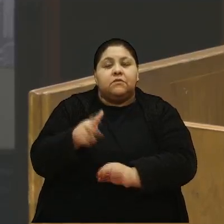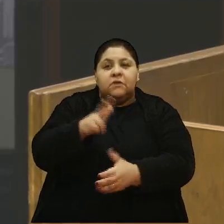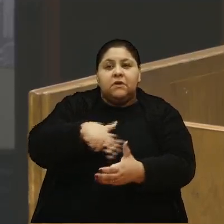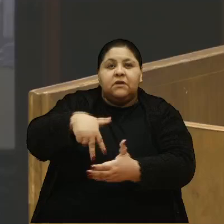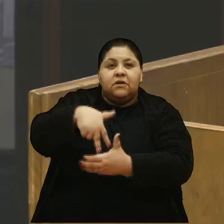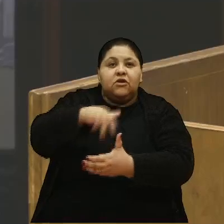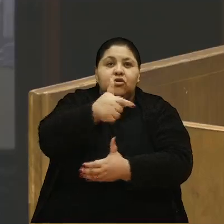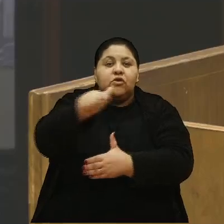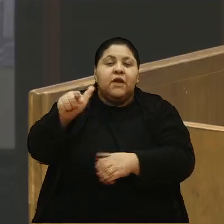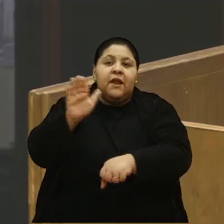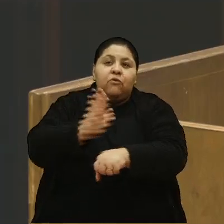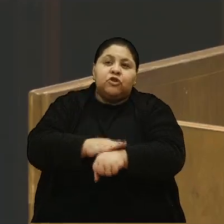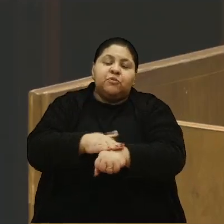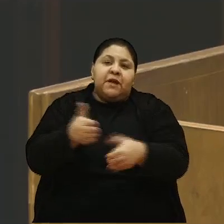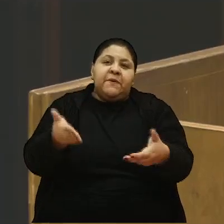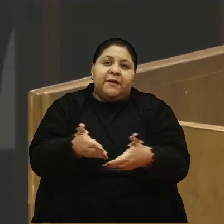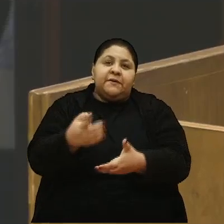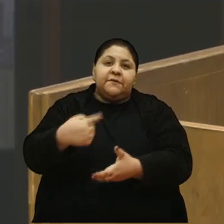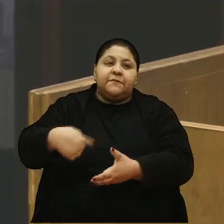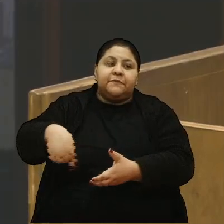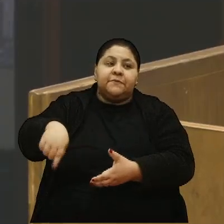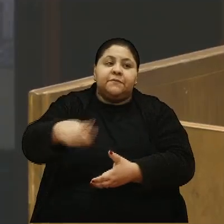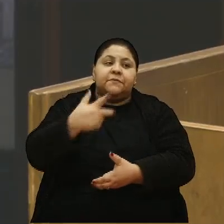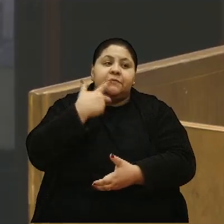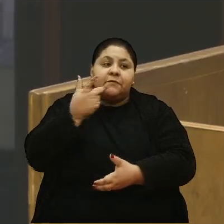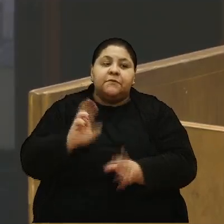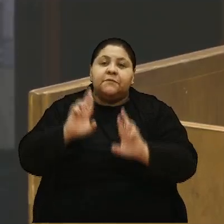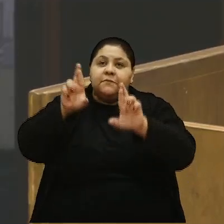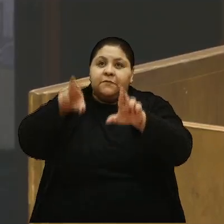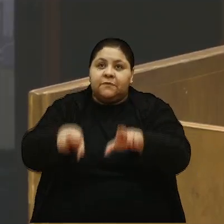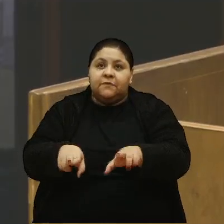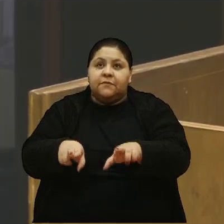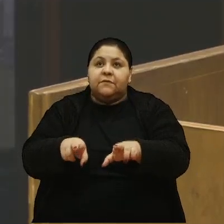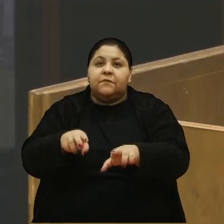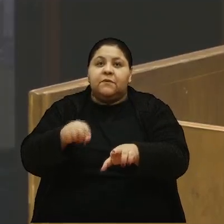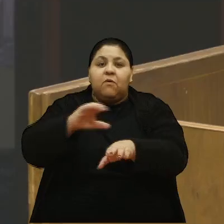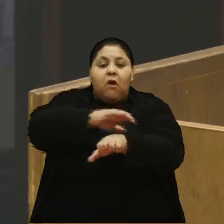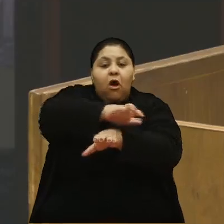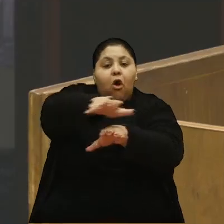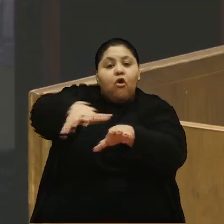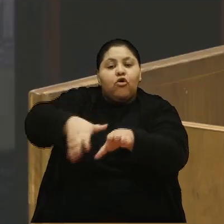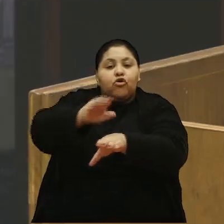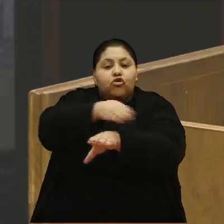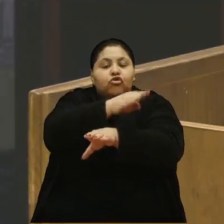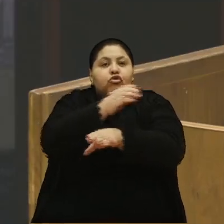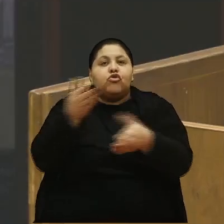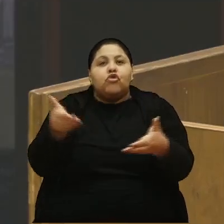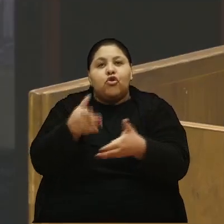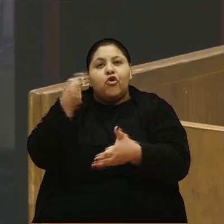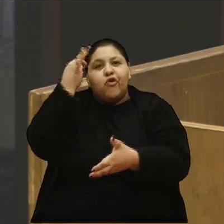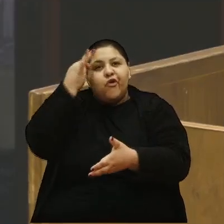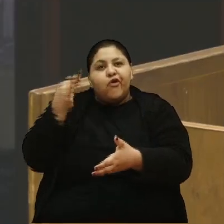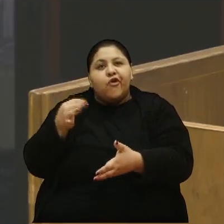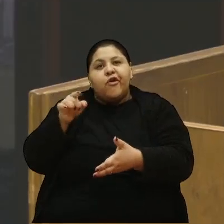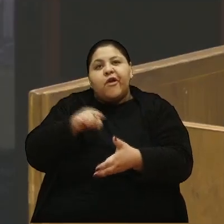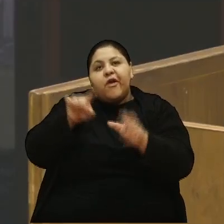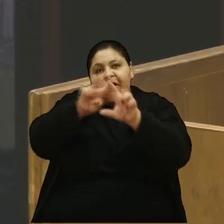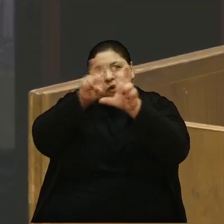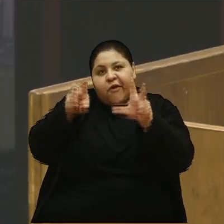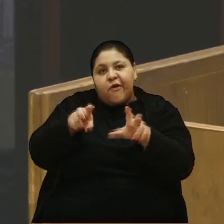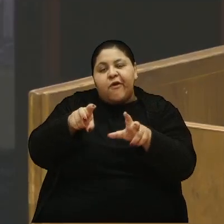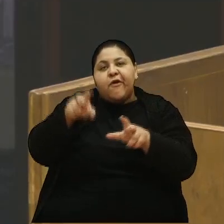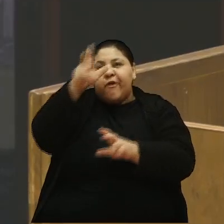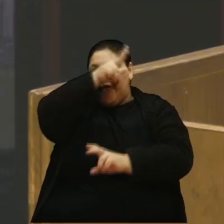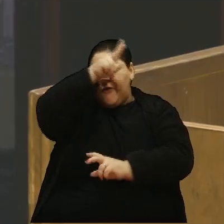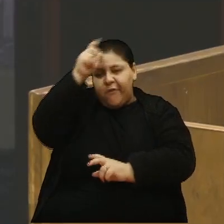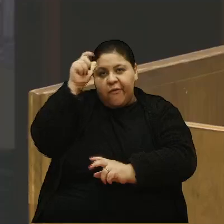num outro momento, para falar sobre a região metropolitana da Serra, que hoje eu entendo é um dos assuntos que o